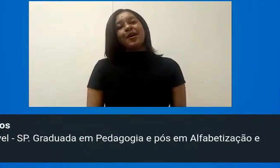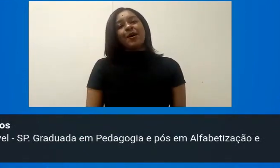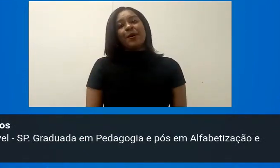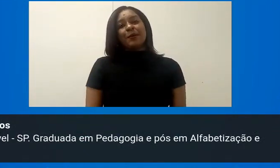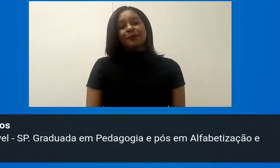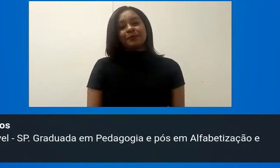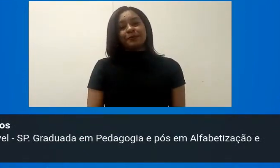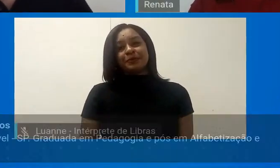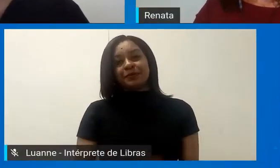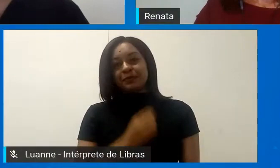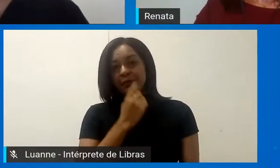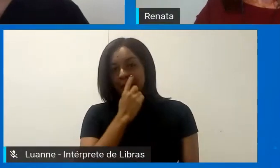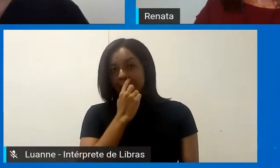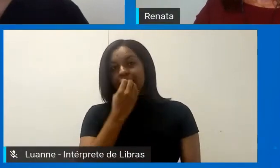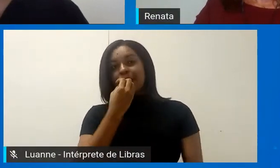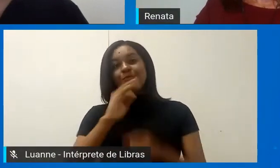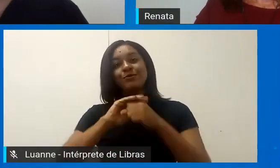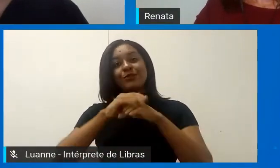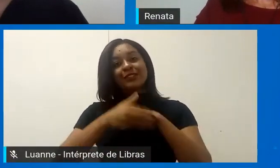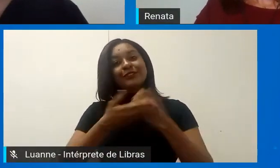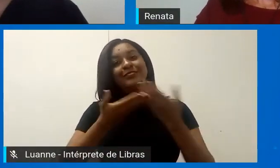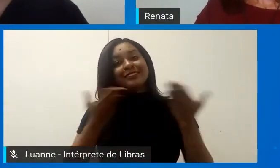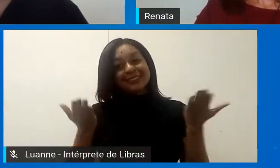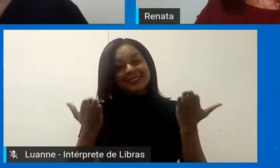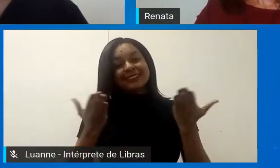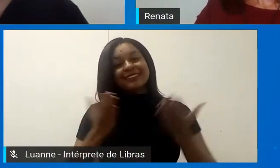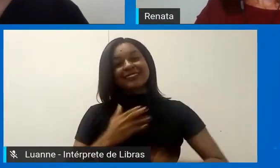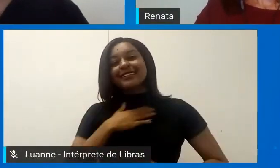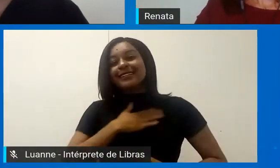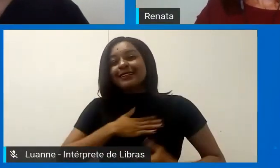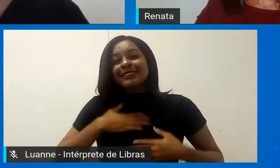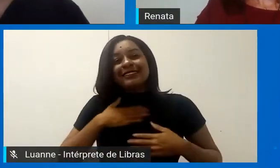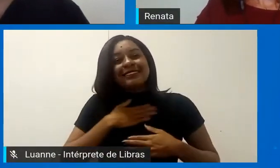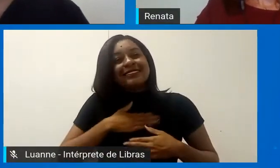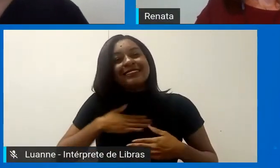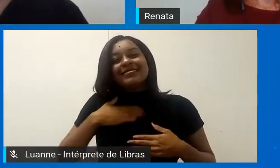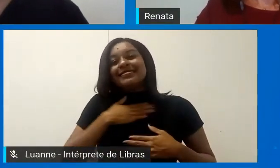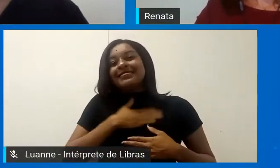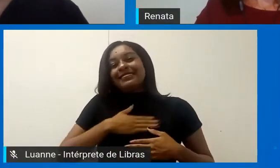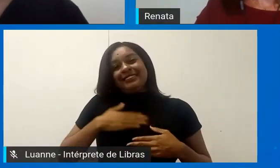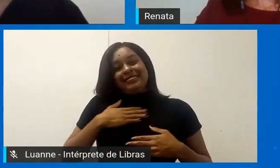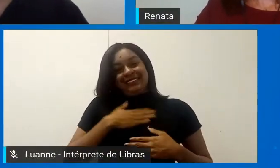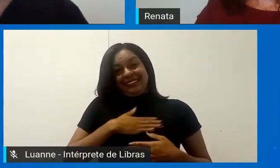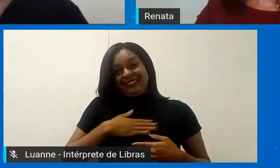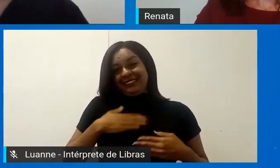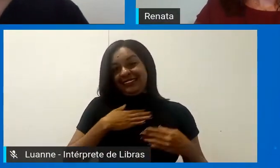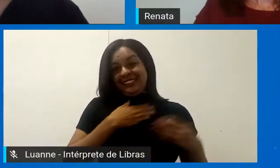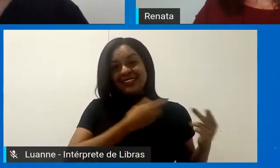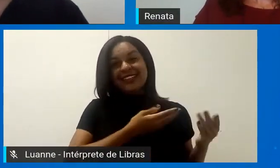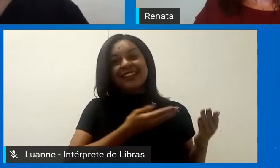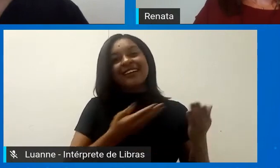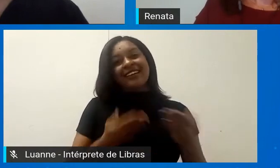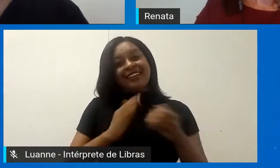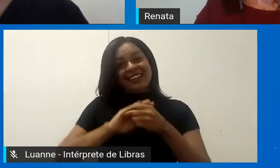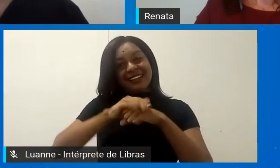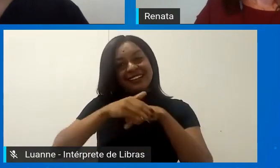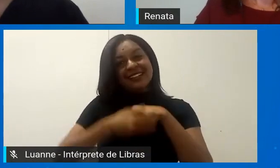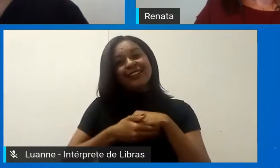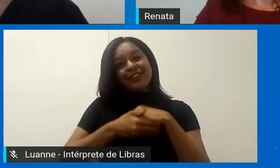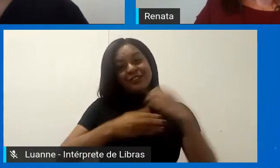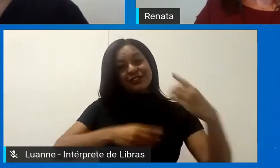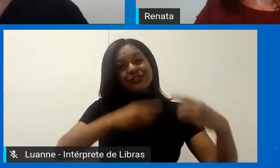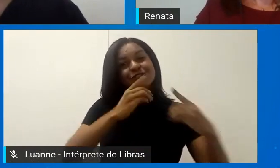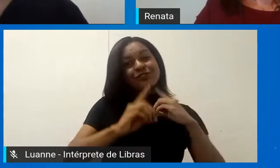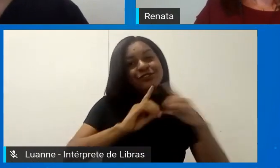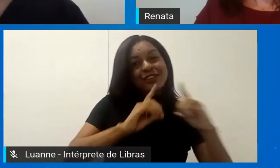Boa noite a todos um imenso prazer estar aqui nessa noite para dialogar sobre esse